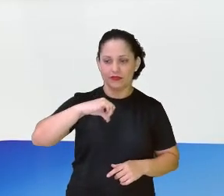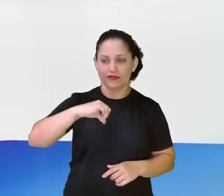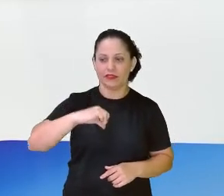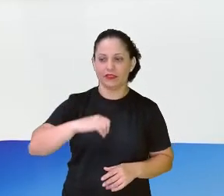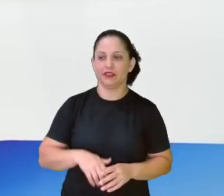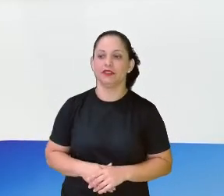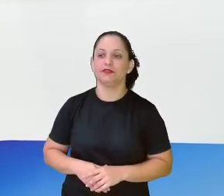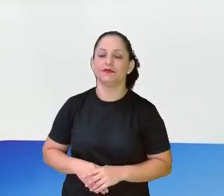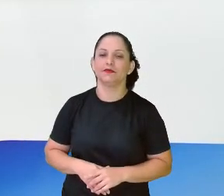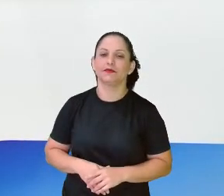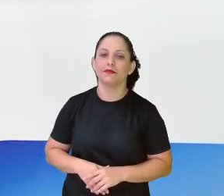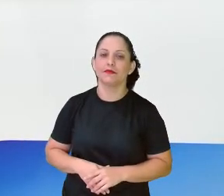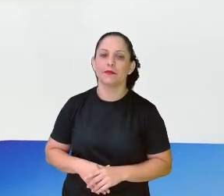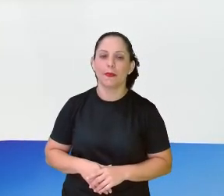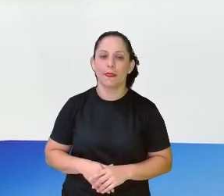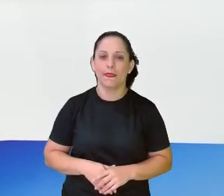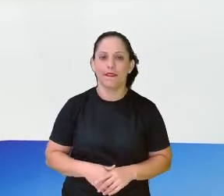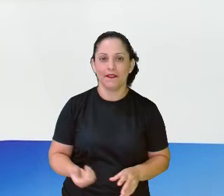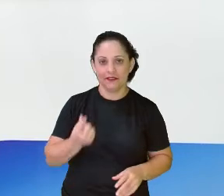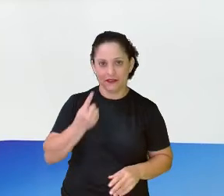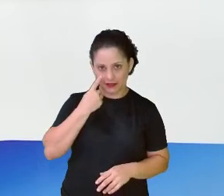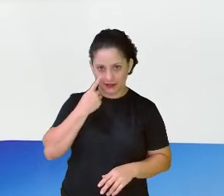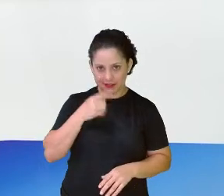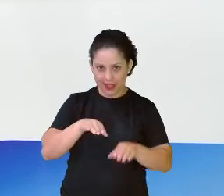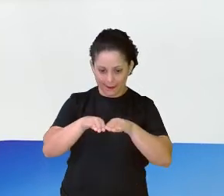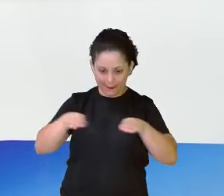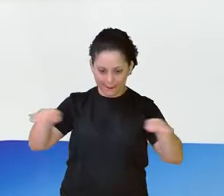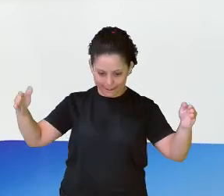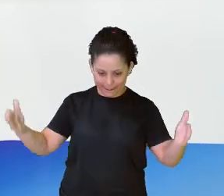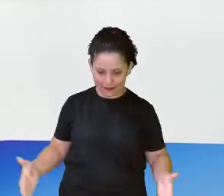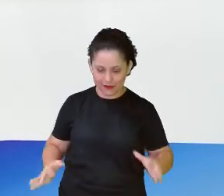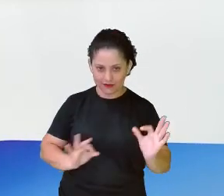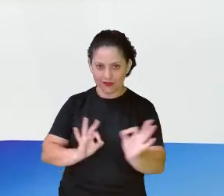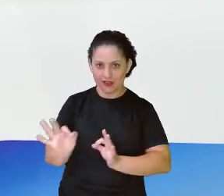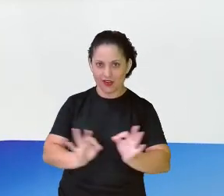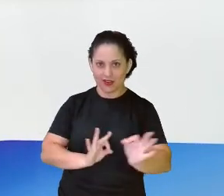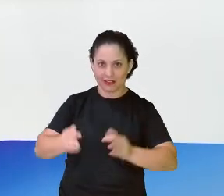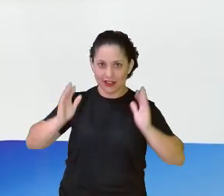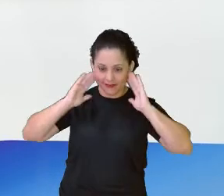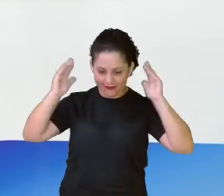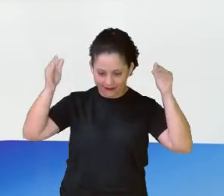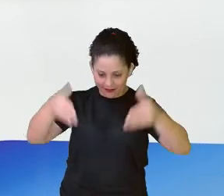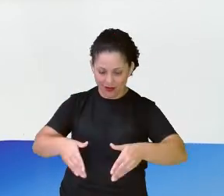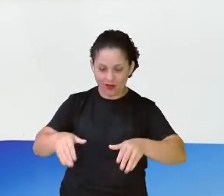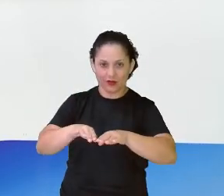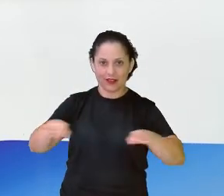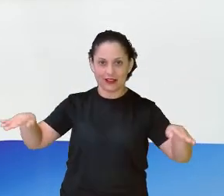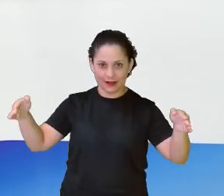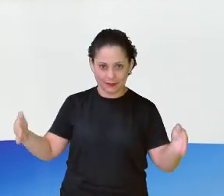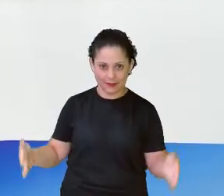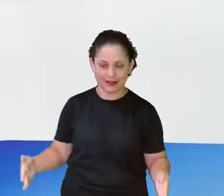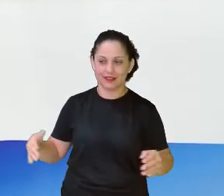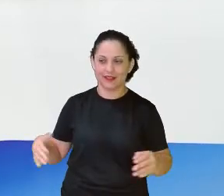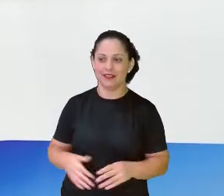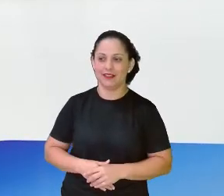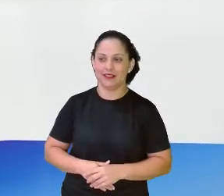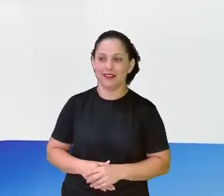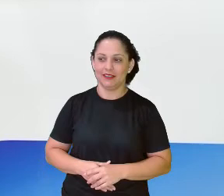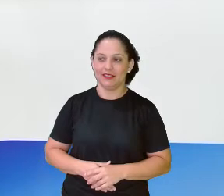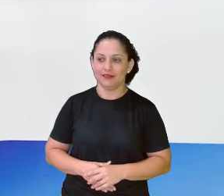aqui. Vamos lá, vamos para a mesa. Hoje a gente vai focar nessa mesa. Já encontrei